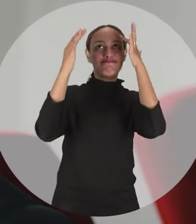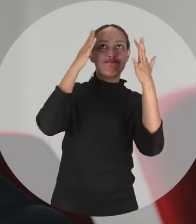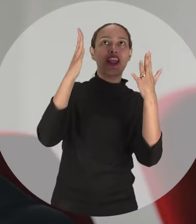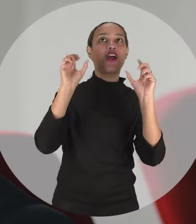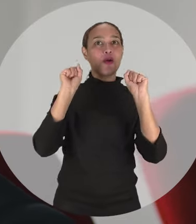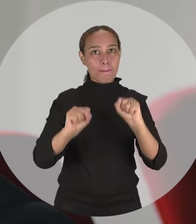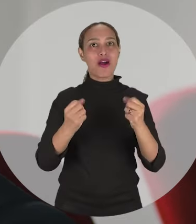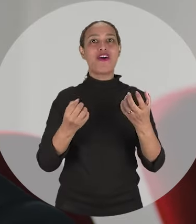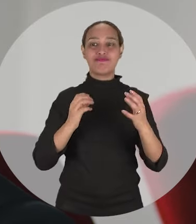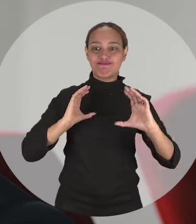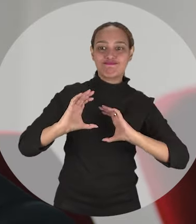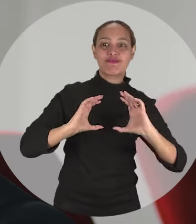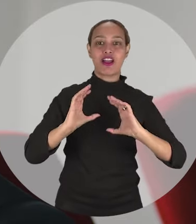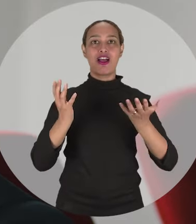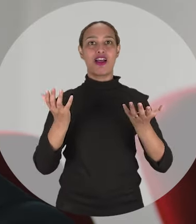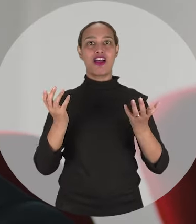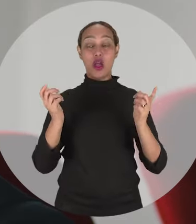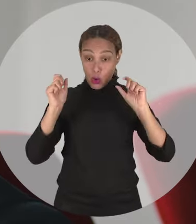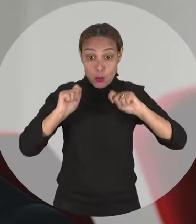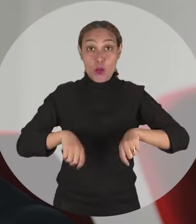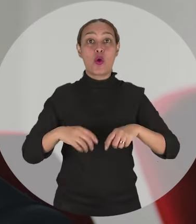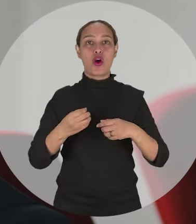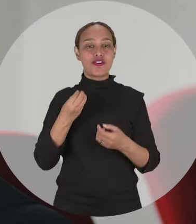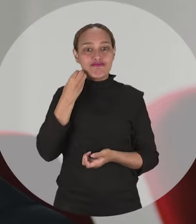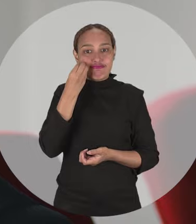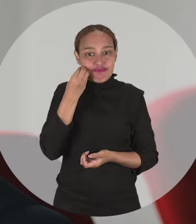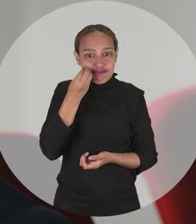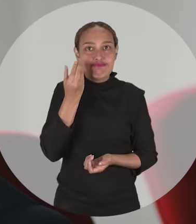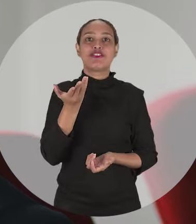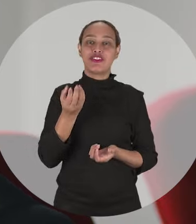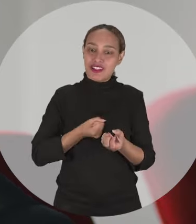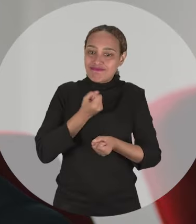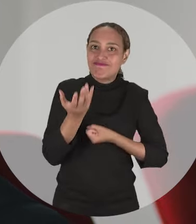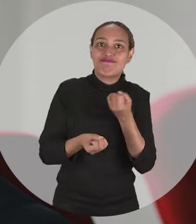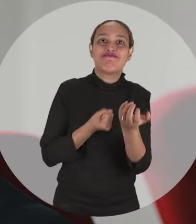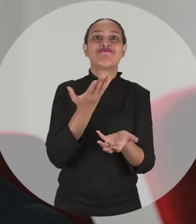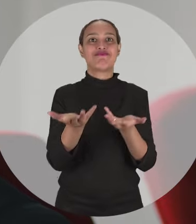pensamentos, podem contar suas experiências sem receber em troca